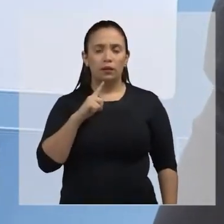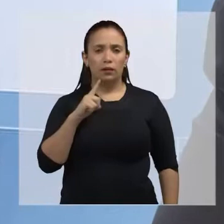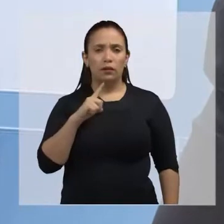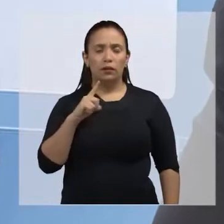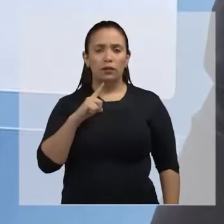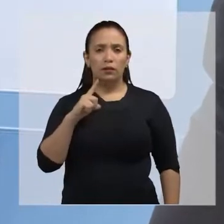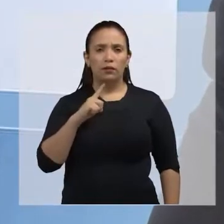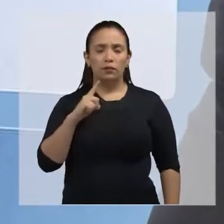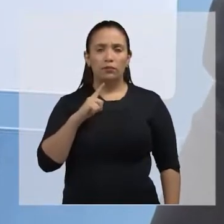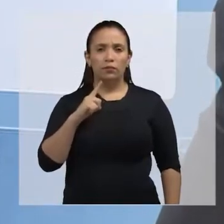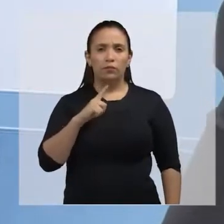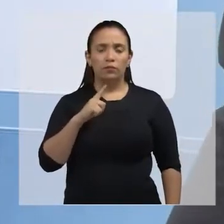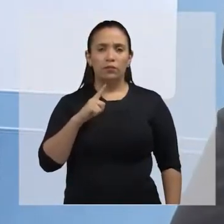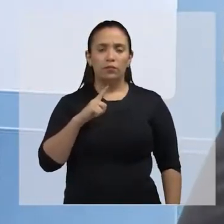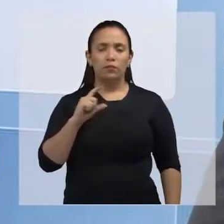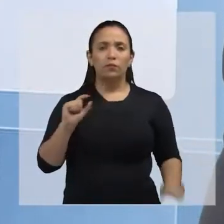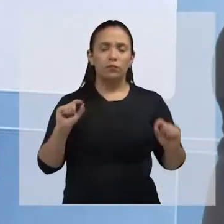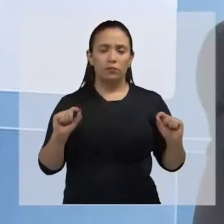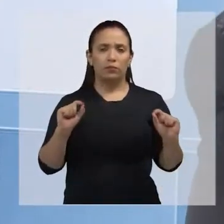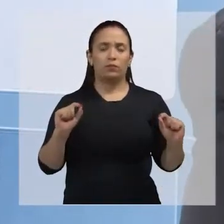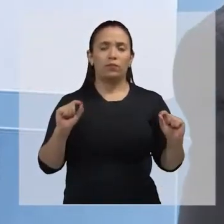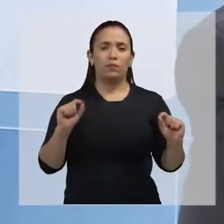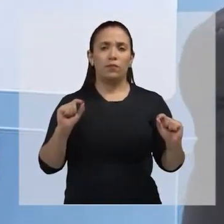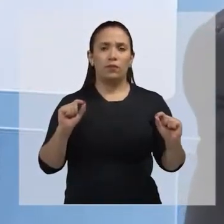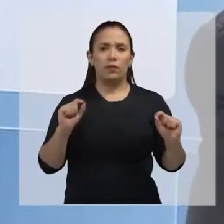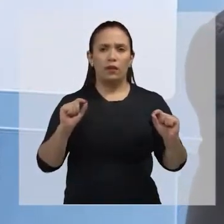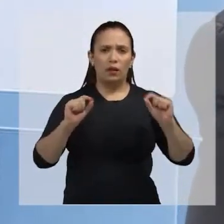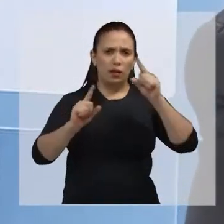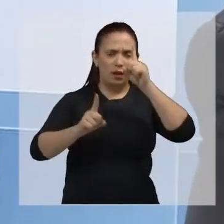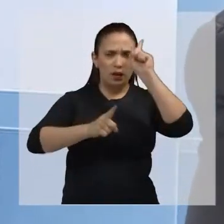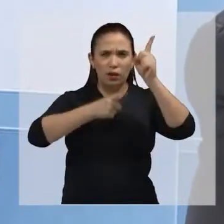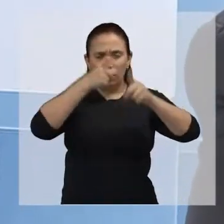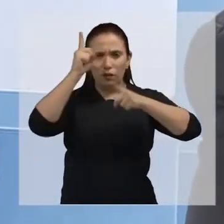teve condição de inventar tudo isso.